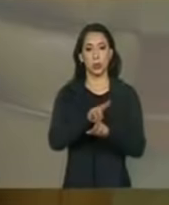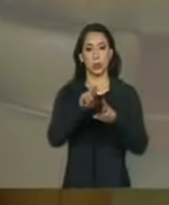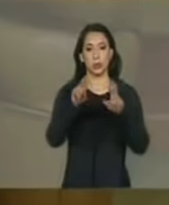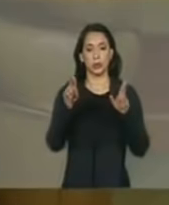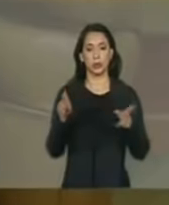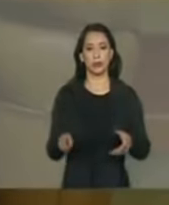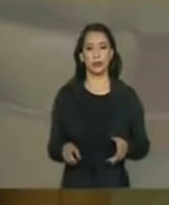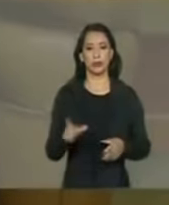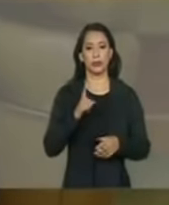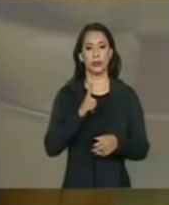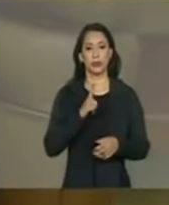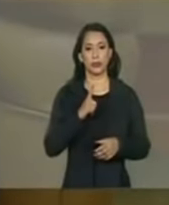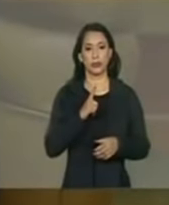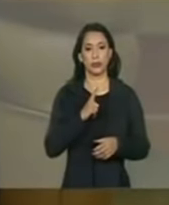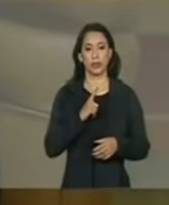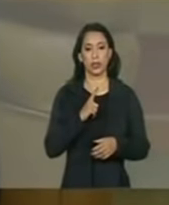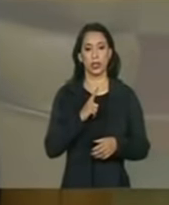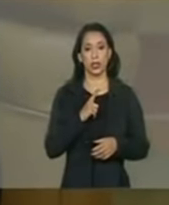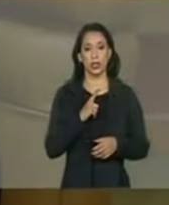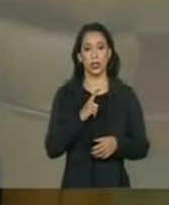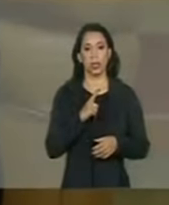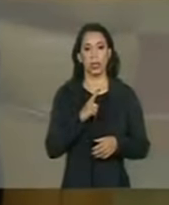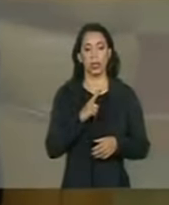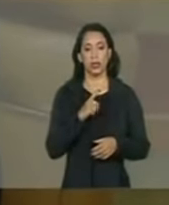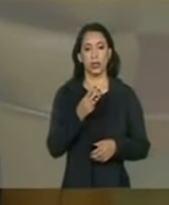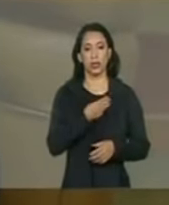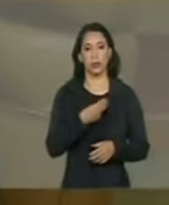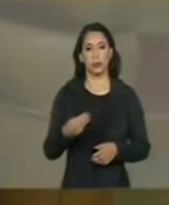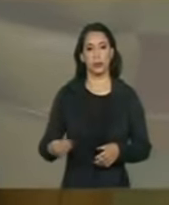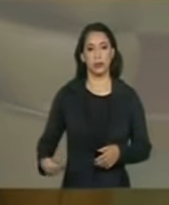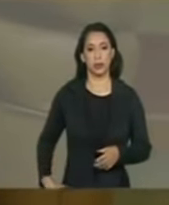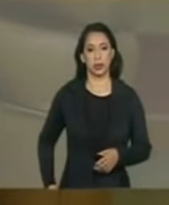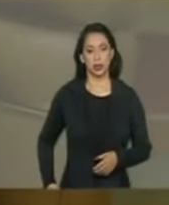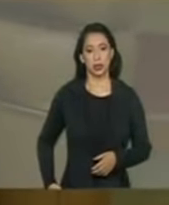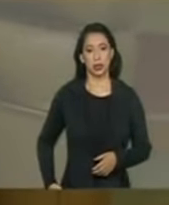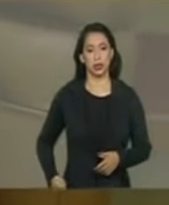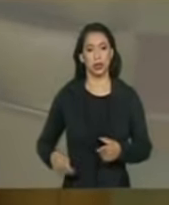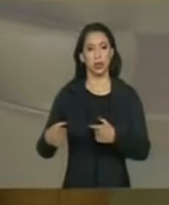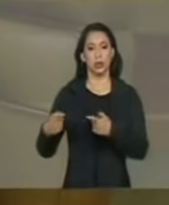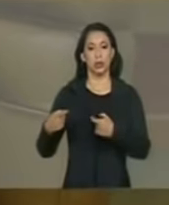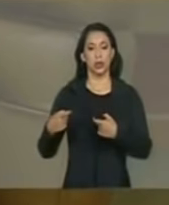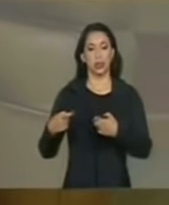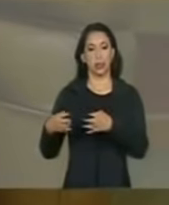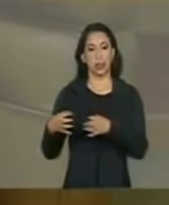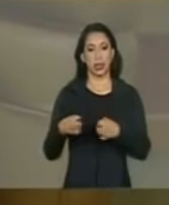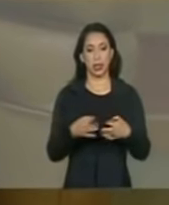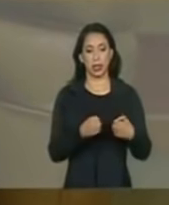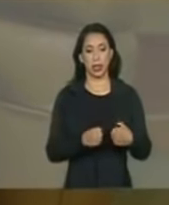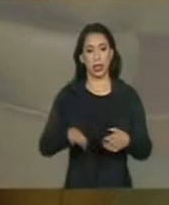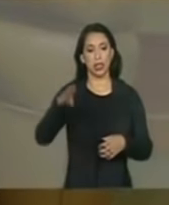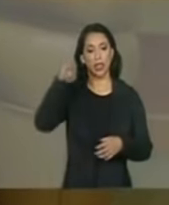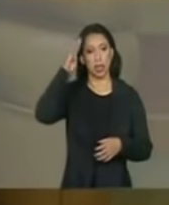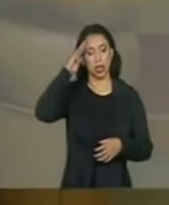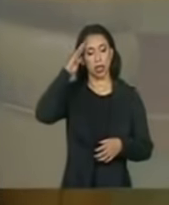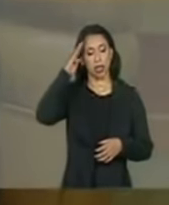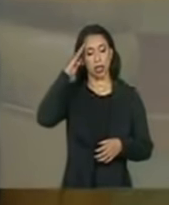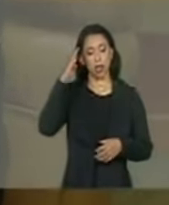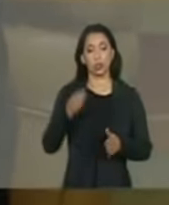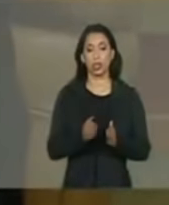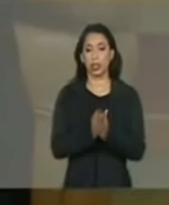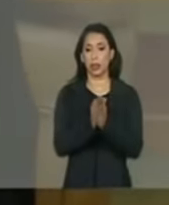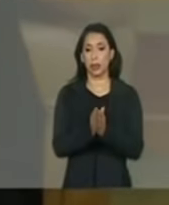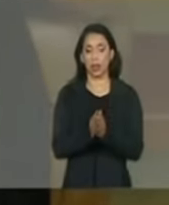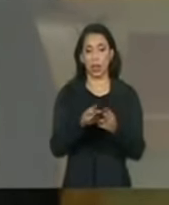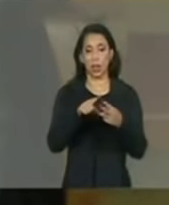triunfos o ministro da guerra o ministro a aeronáutica eo ministro da marinha e os